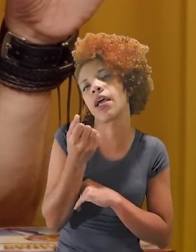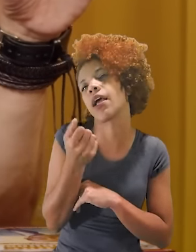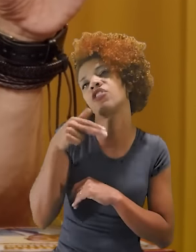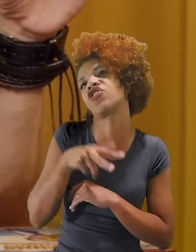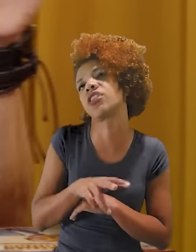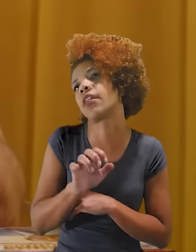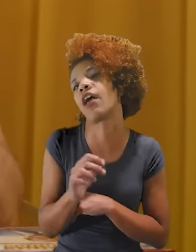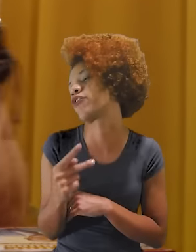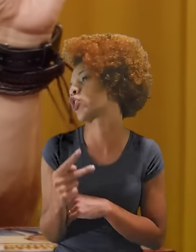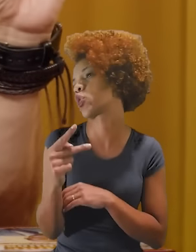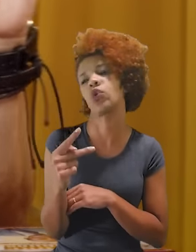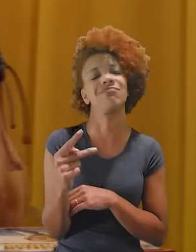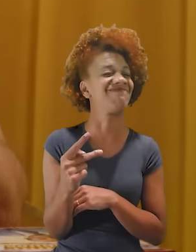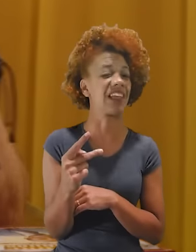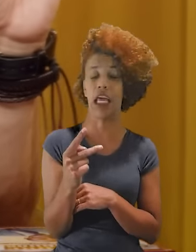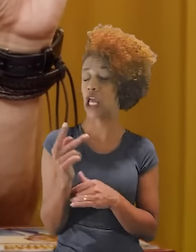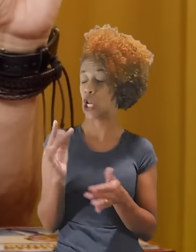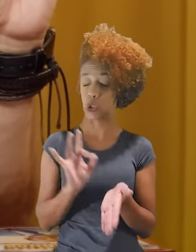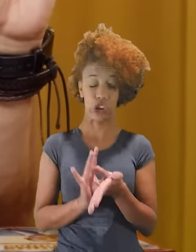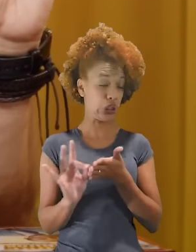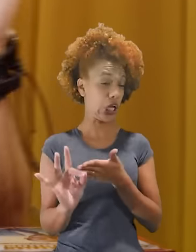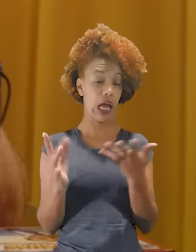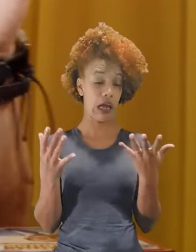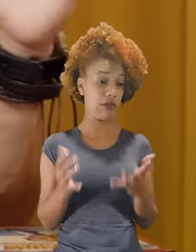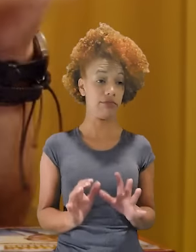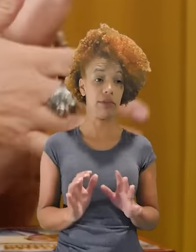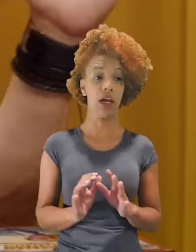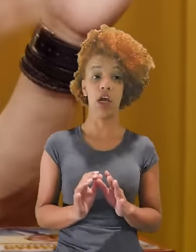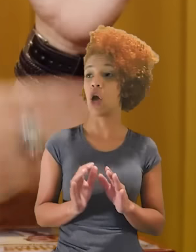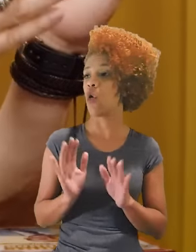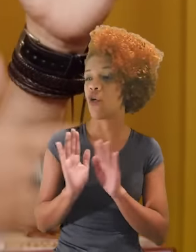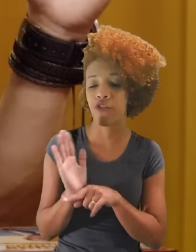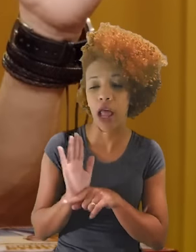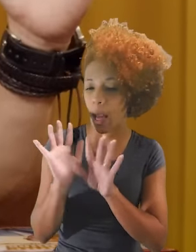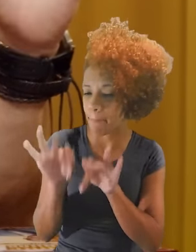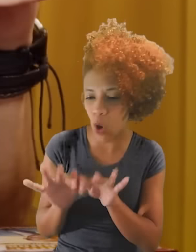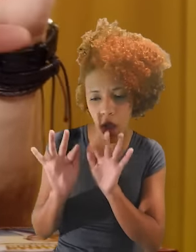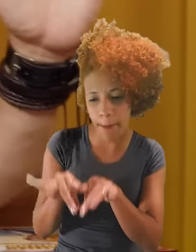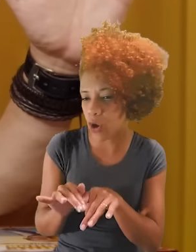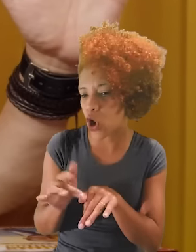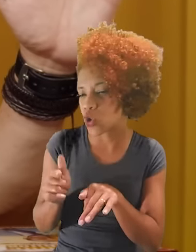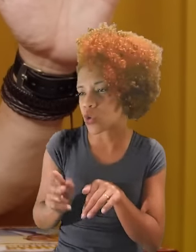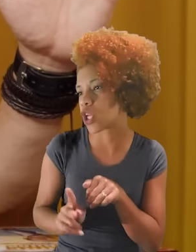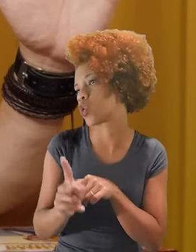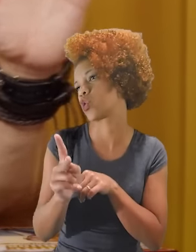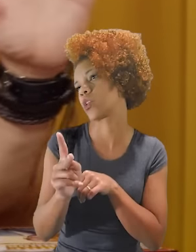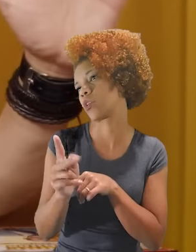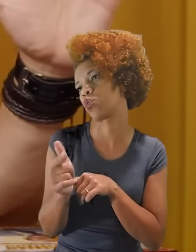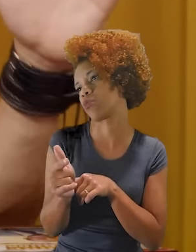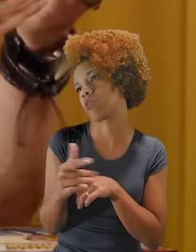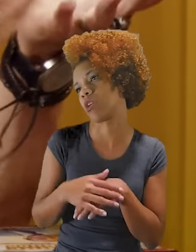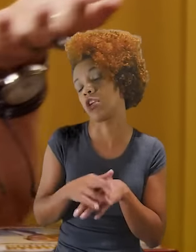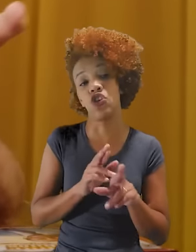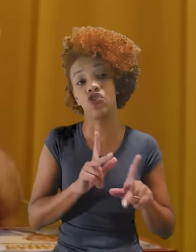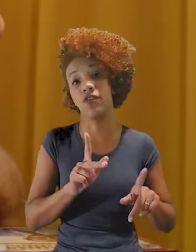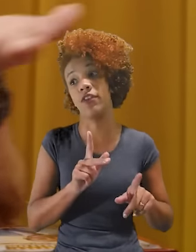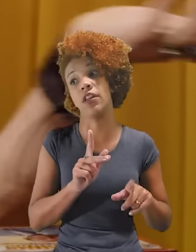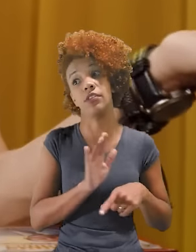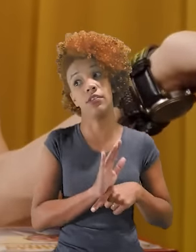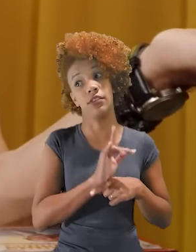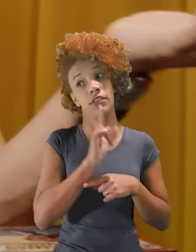2, Pinóquio. Nunca. Ele detestava isso. Ele falava que o desenho acabou, acabou, vamos pro outro. Não tem continuação. Não existe isso. Diferente da